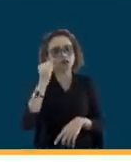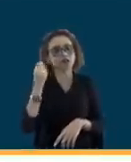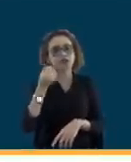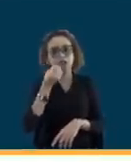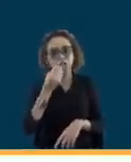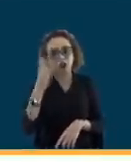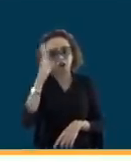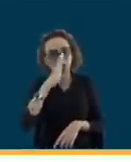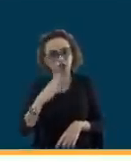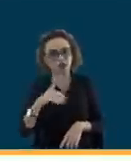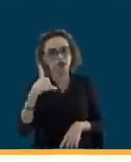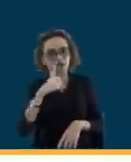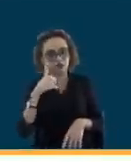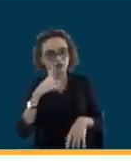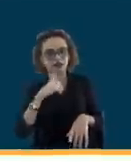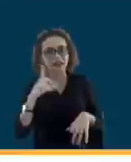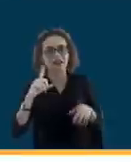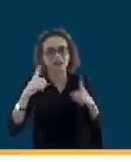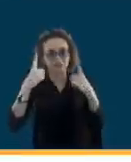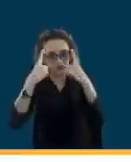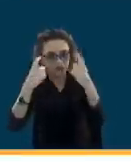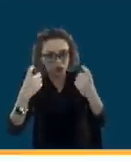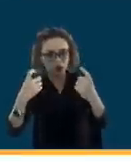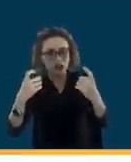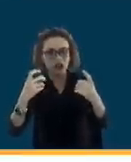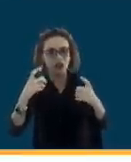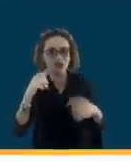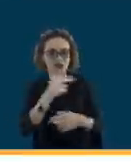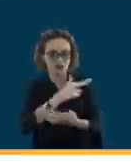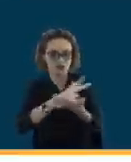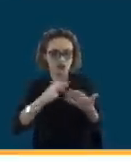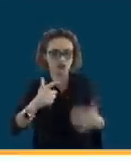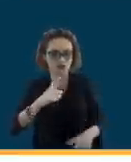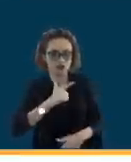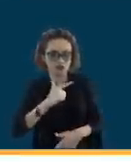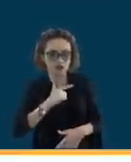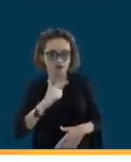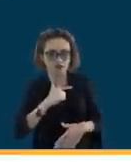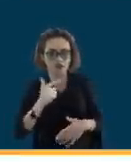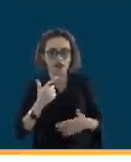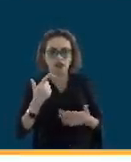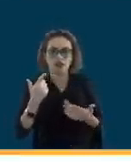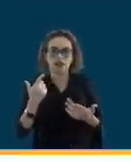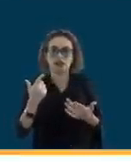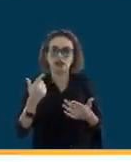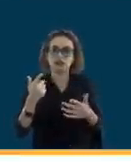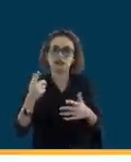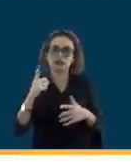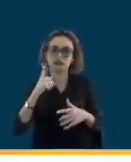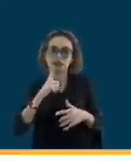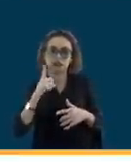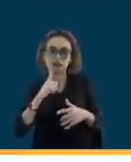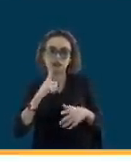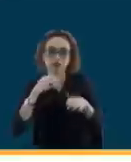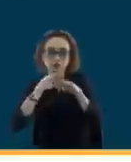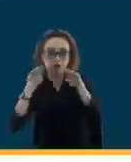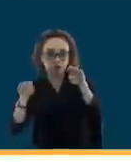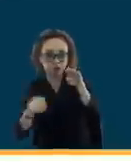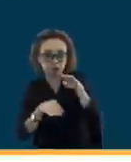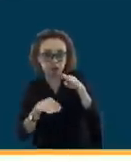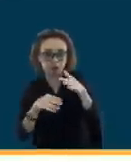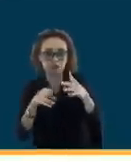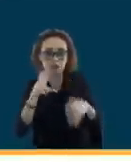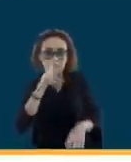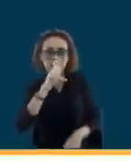feiuras, muitas violências, né? Um país em que se maltrata muito, tem muita iniquidade, né? São 500 anos